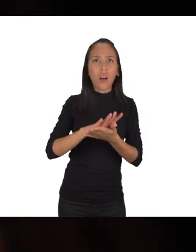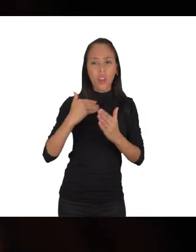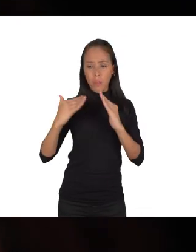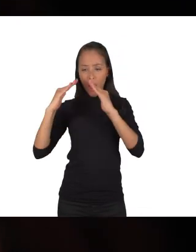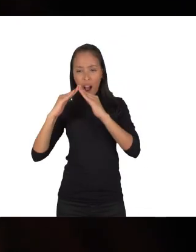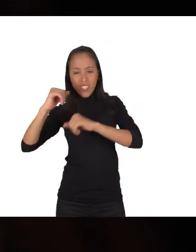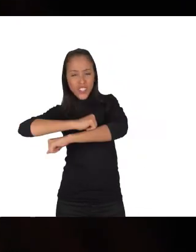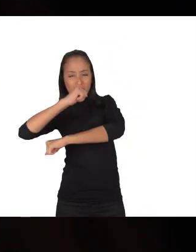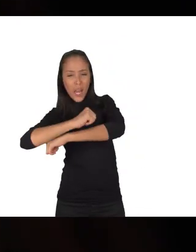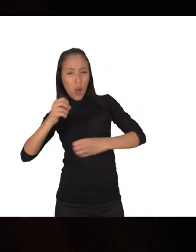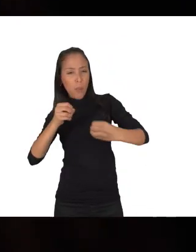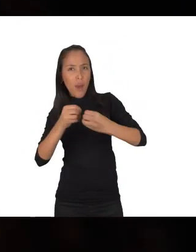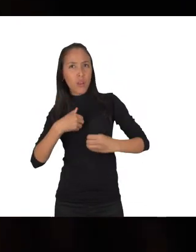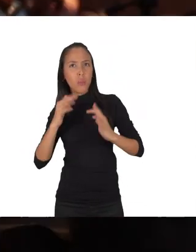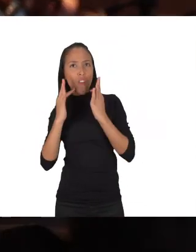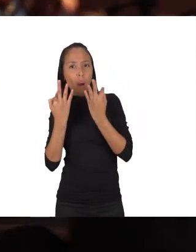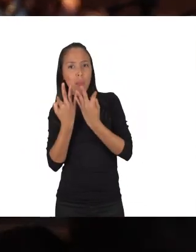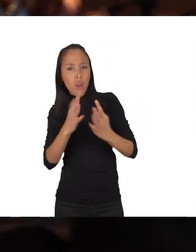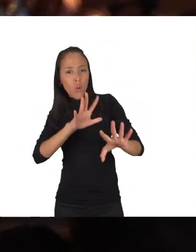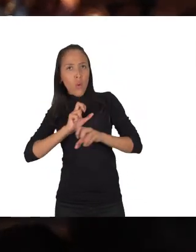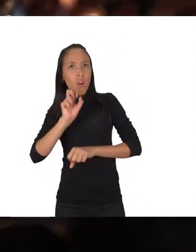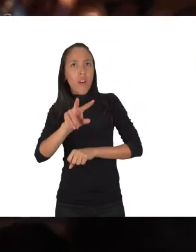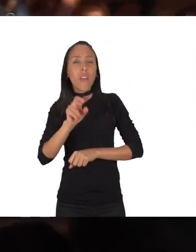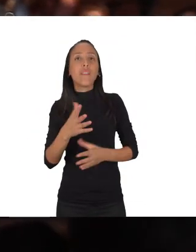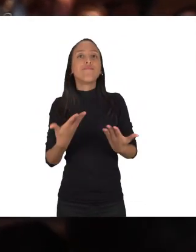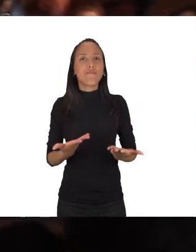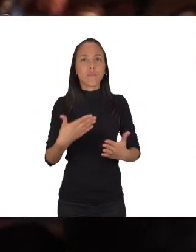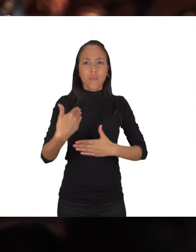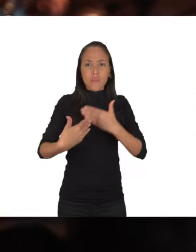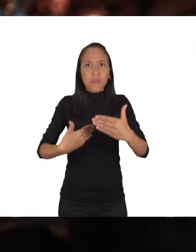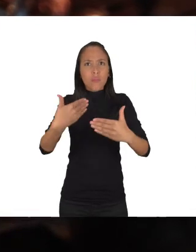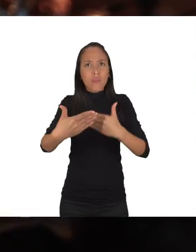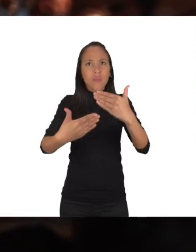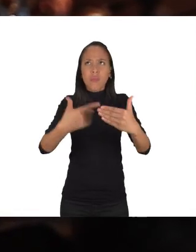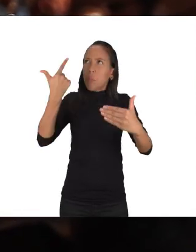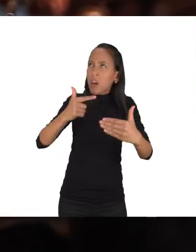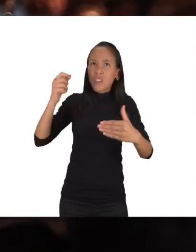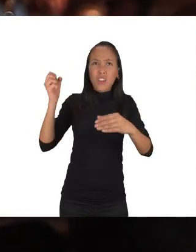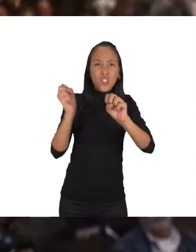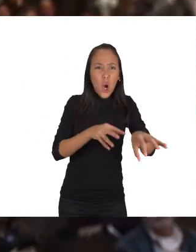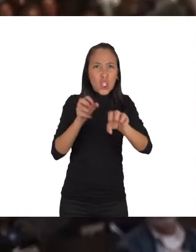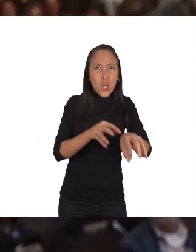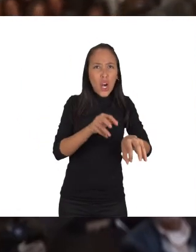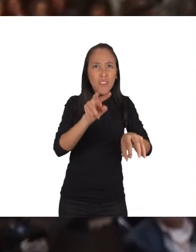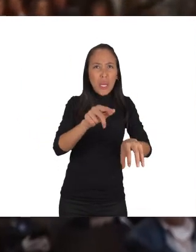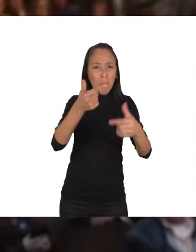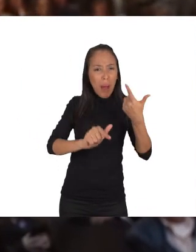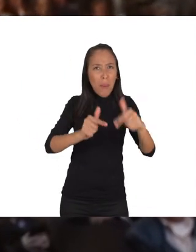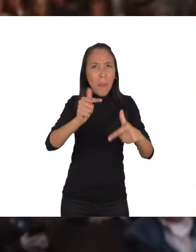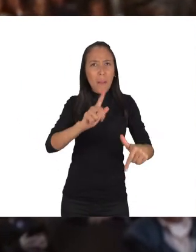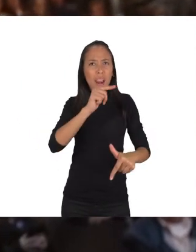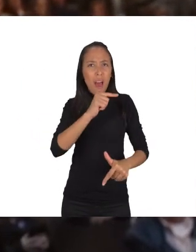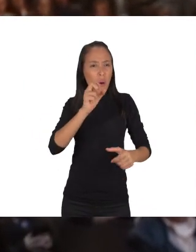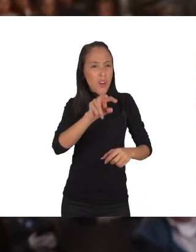nossa casa e que a minha família estaria sendo envenenada lá dentro. Isso que cada vez que animais jogam sobre a terra, sobre a água, tem mais